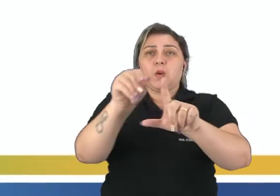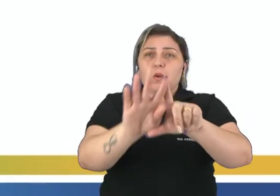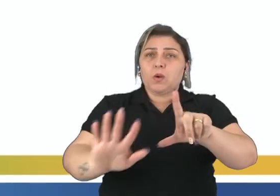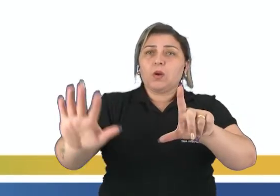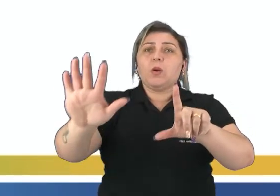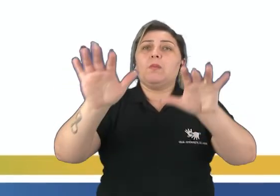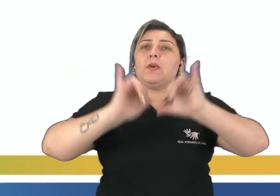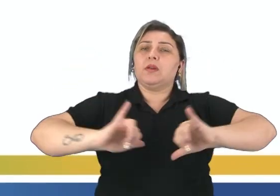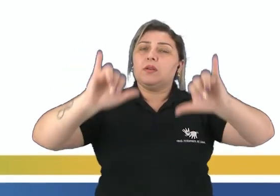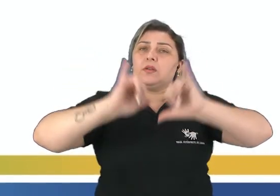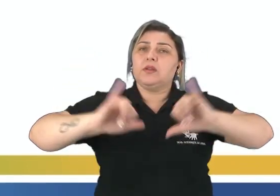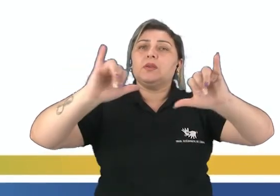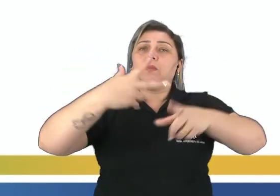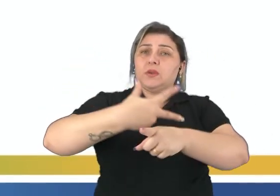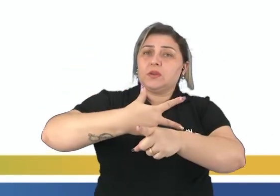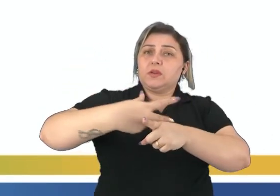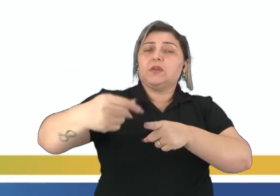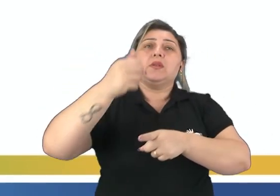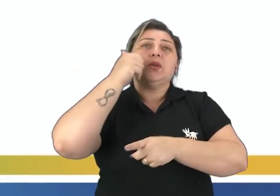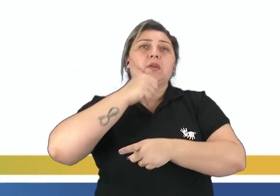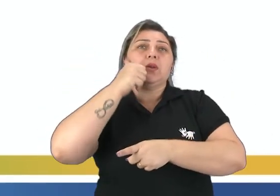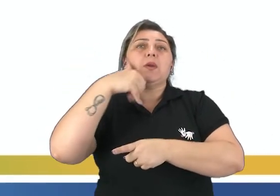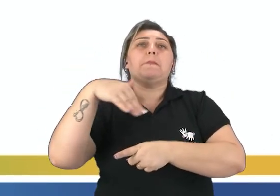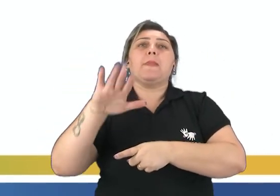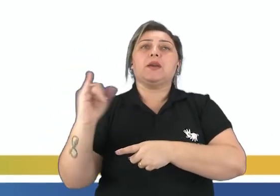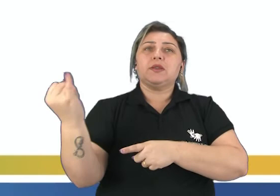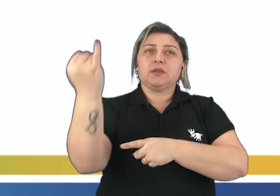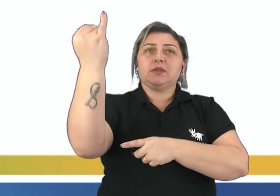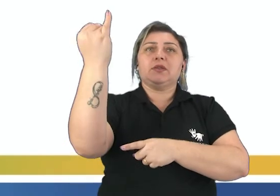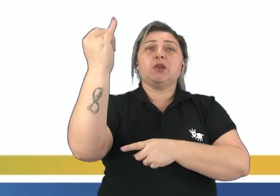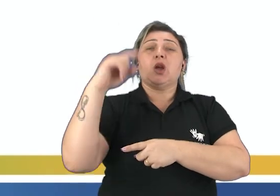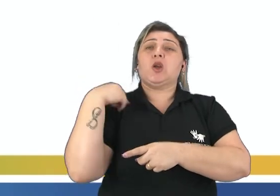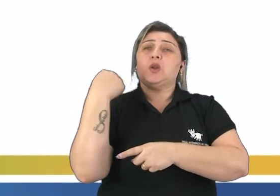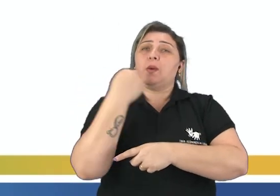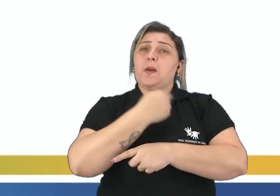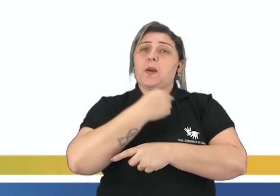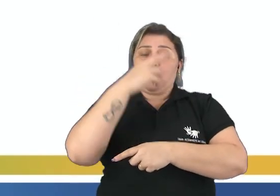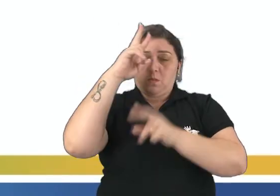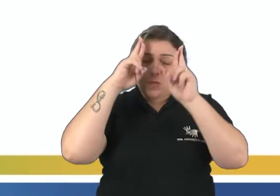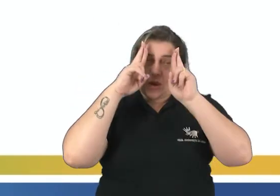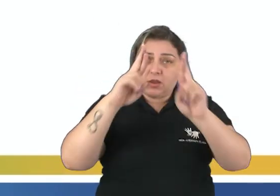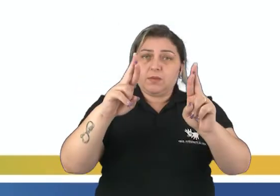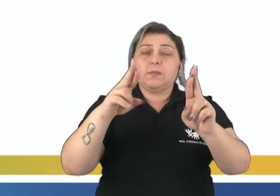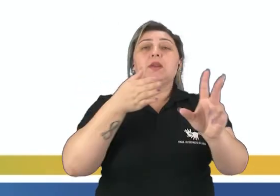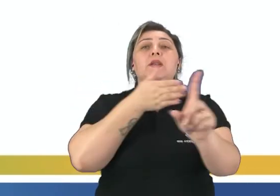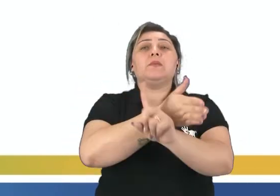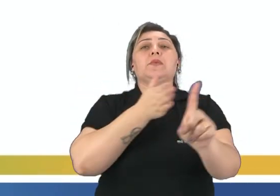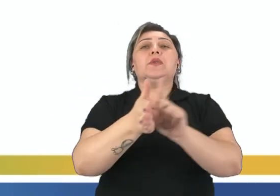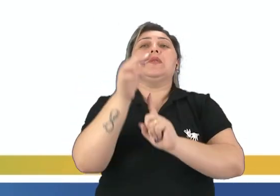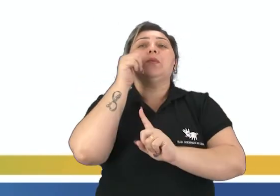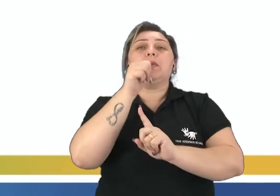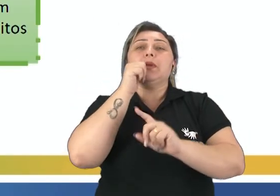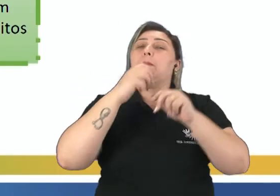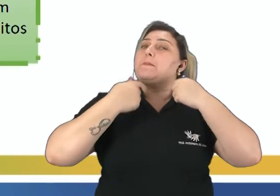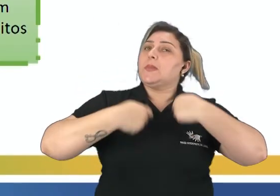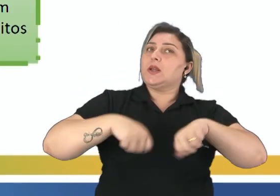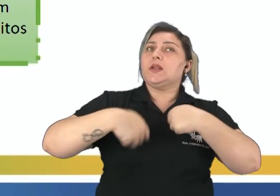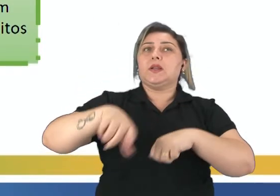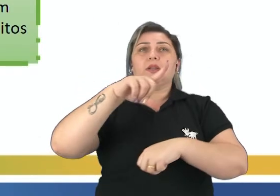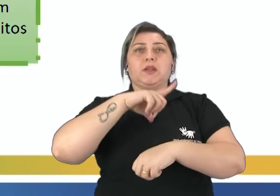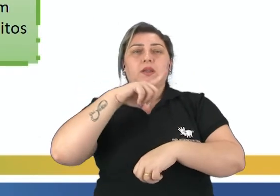sobre mulheres e suas conquistas e, o mais importante, mostre o respeito que as modalidades femininas